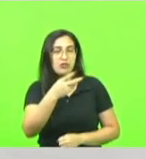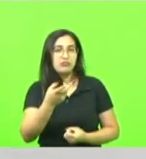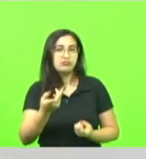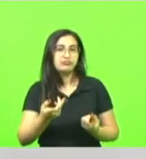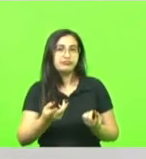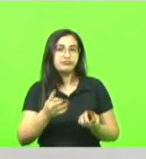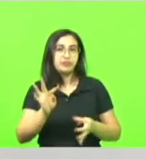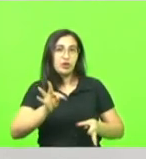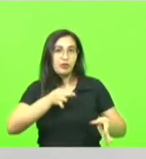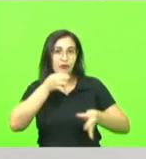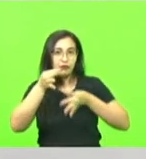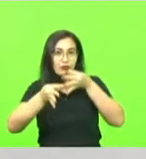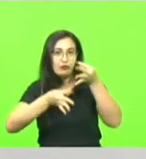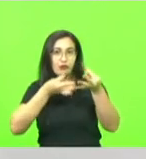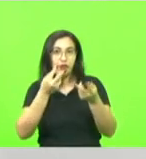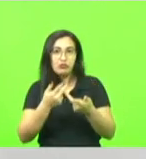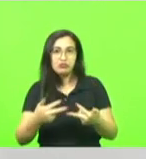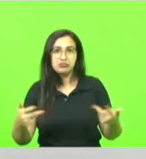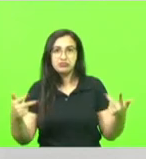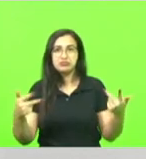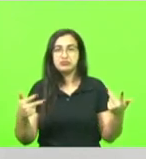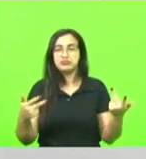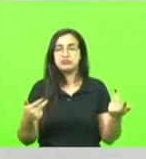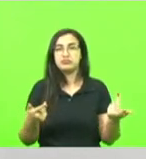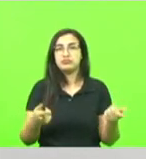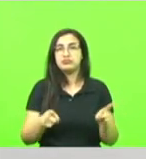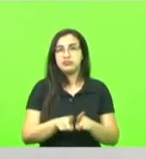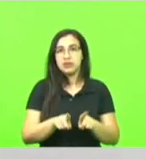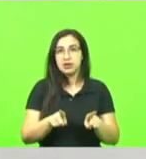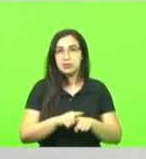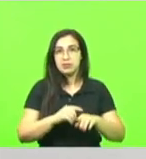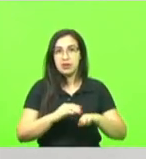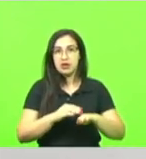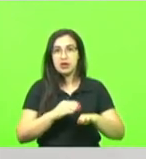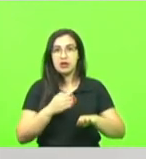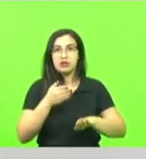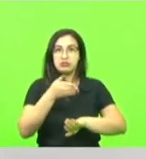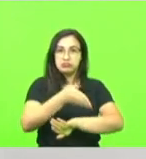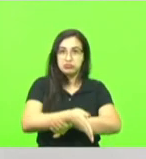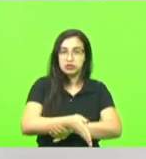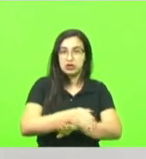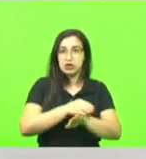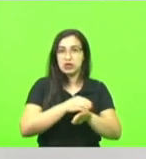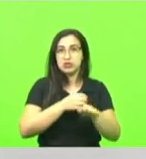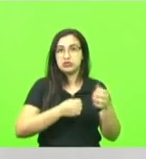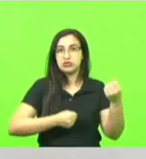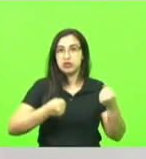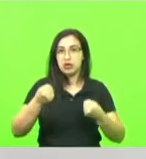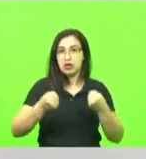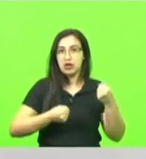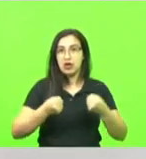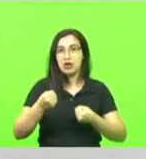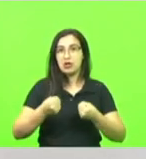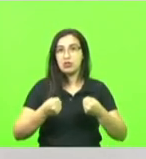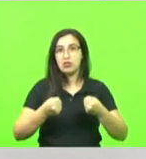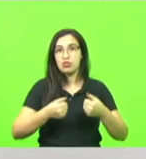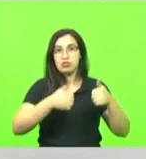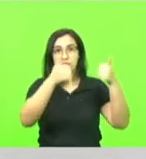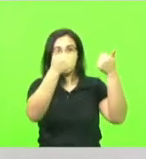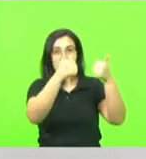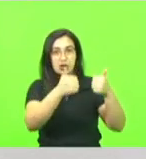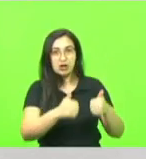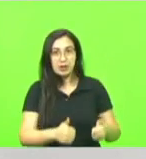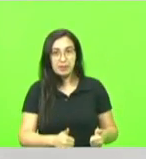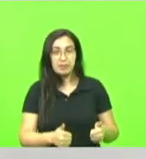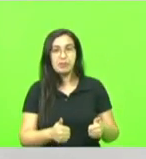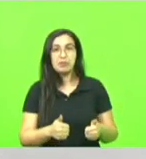flores, um acesso também com veículos, uma estátua de 40 metros de altura,